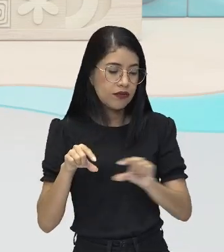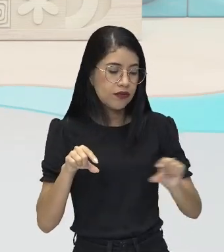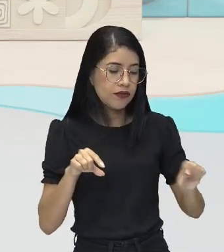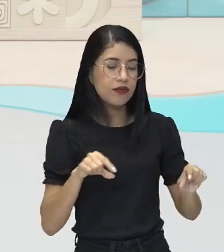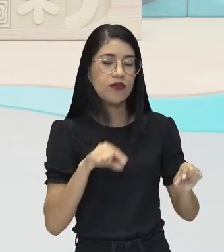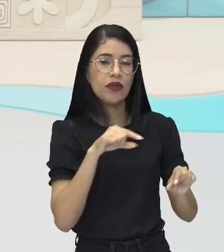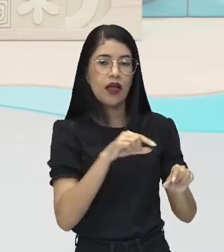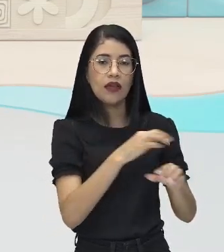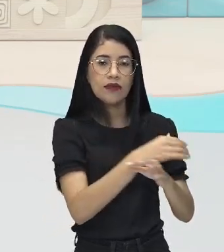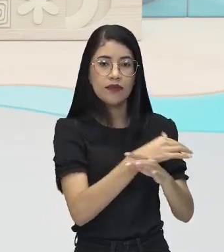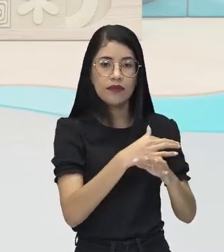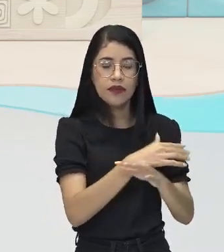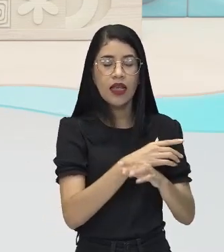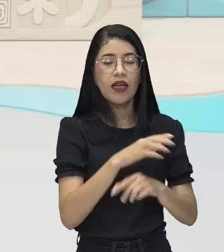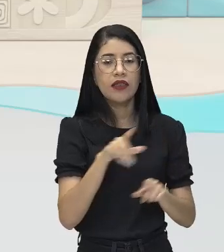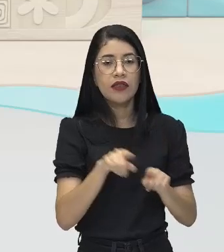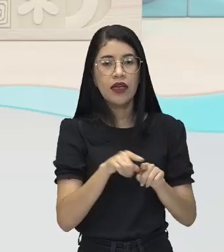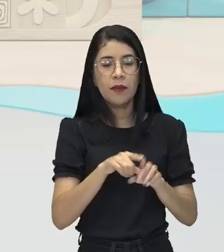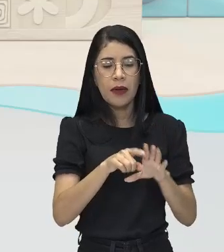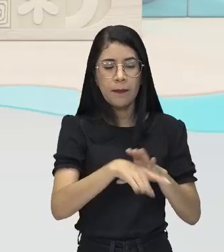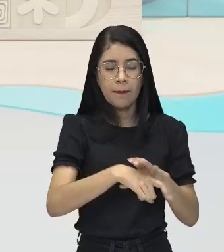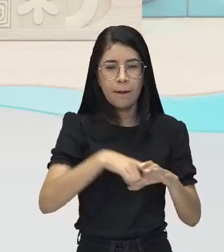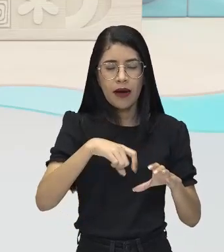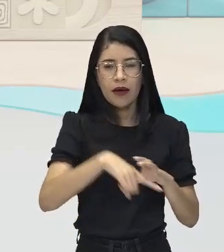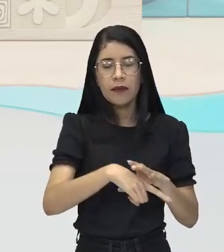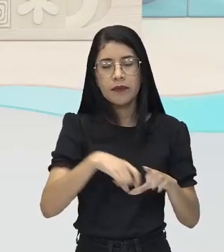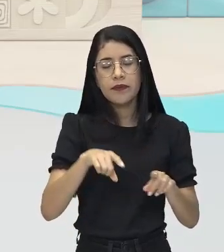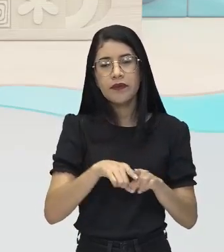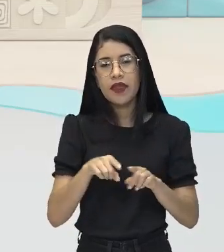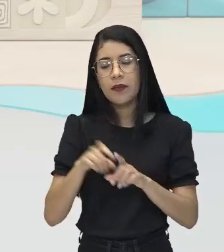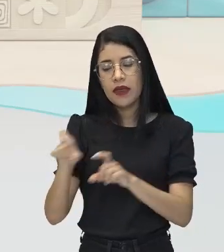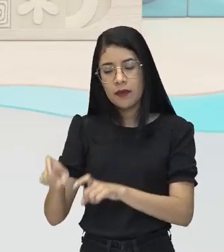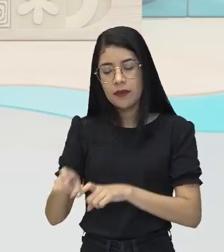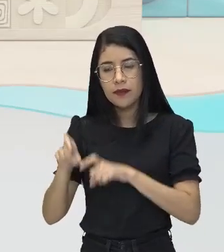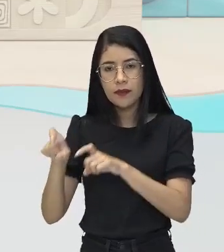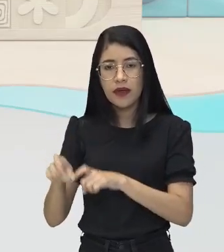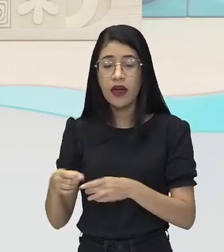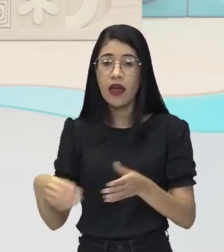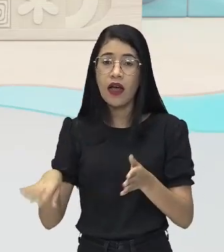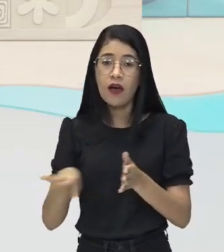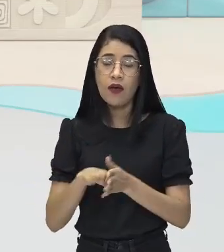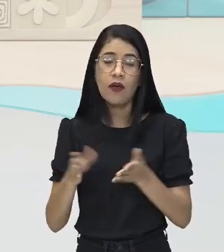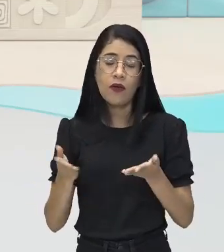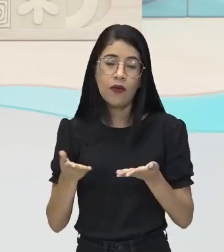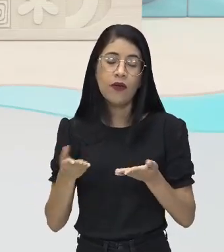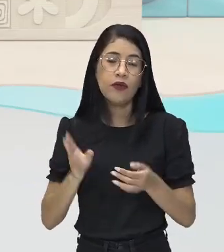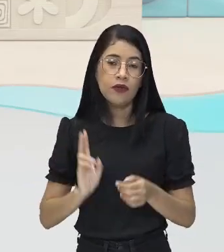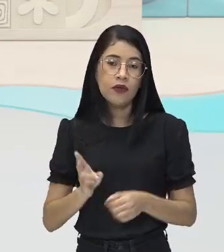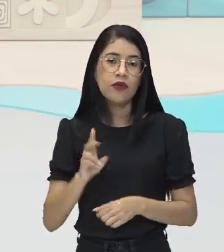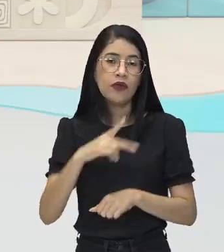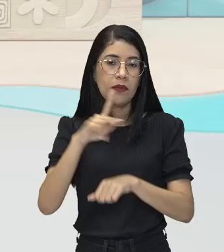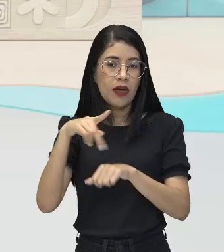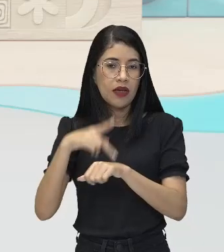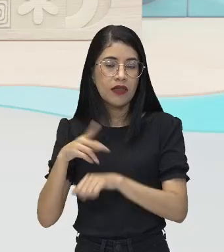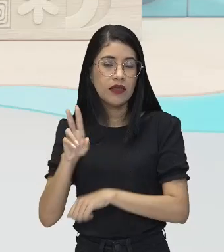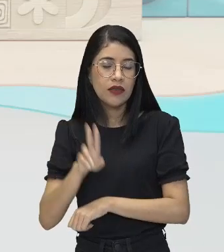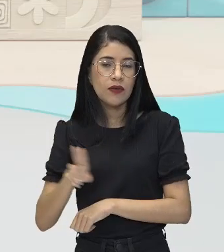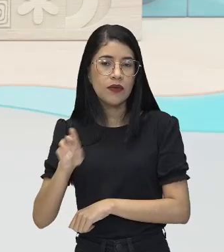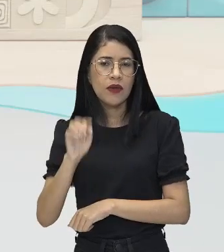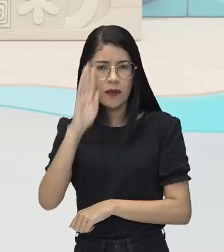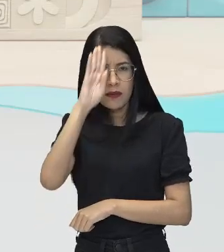para a agricultura. Então, eles até hoje, ainda existem muitos países, né? Na